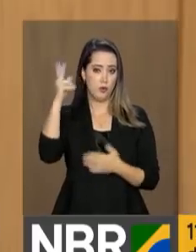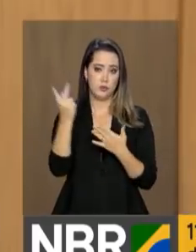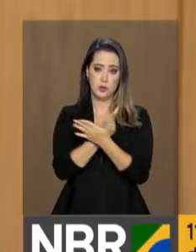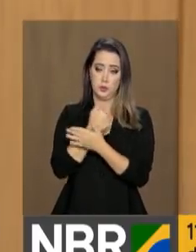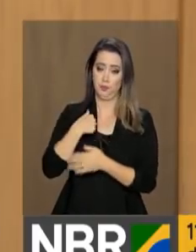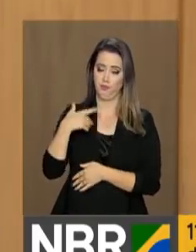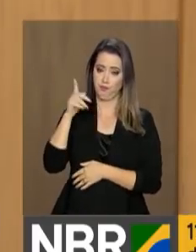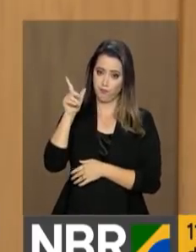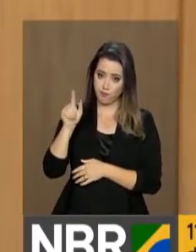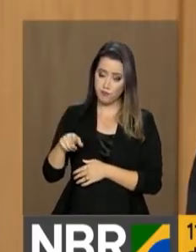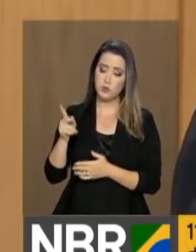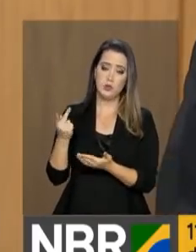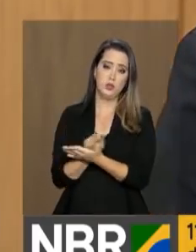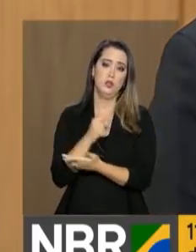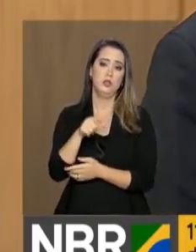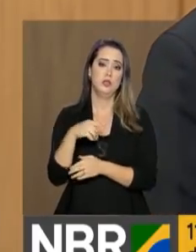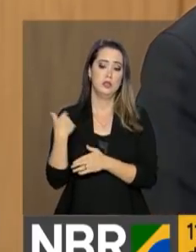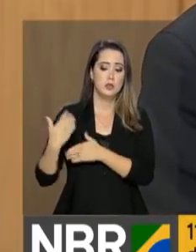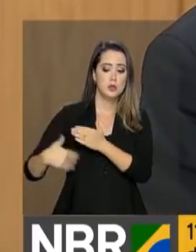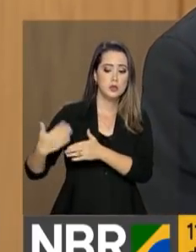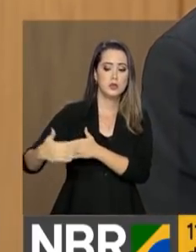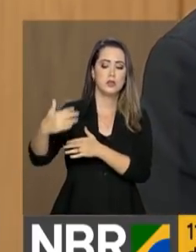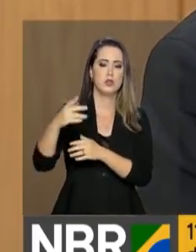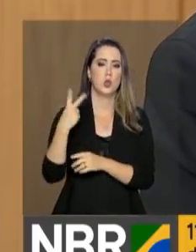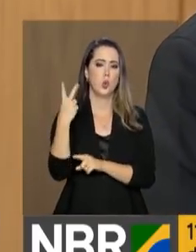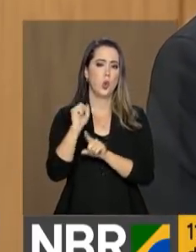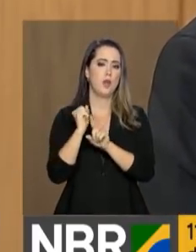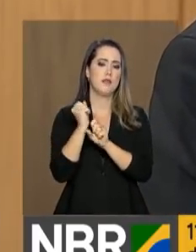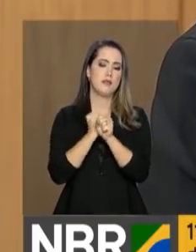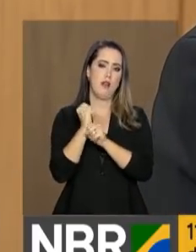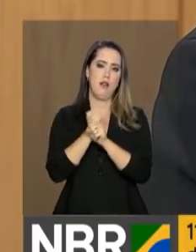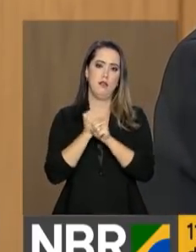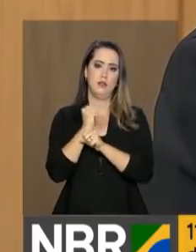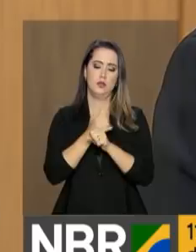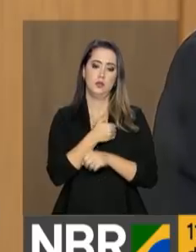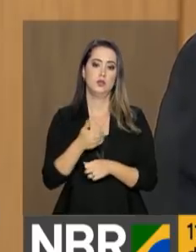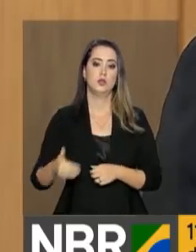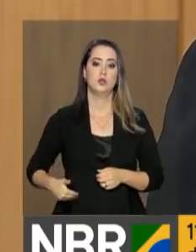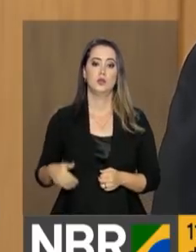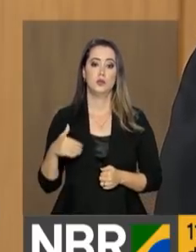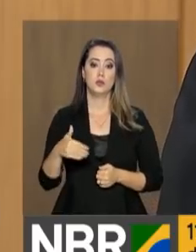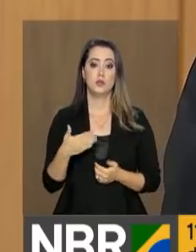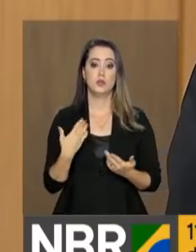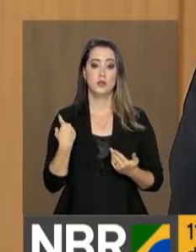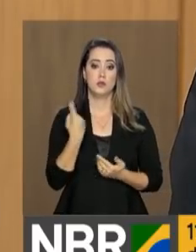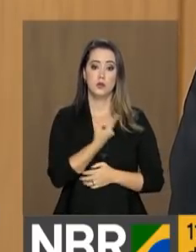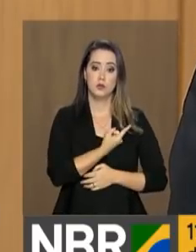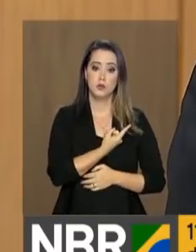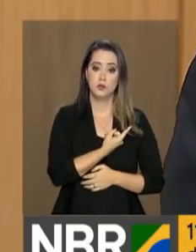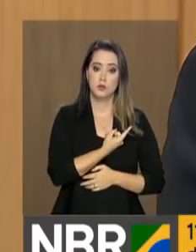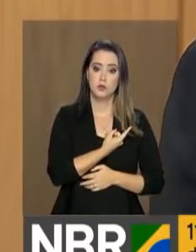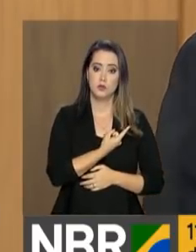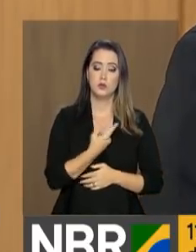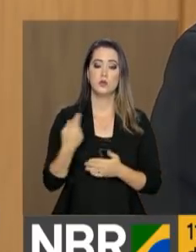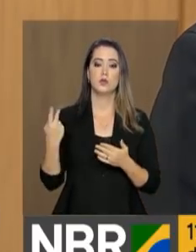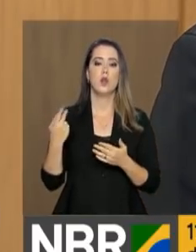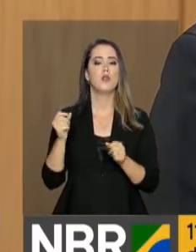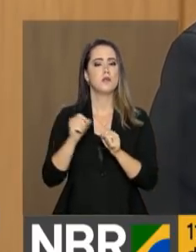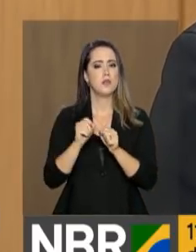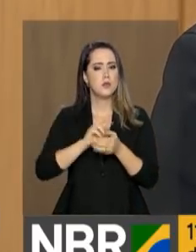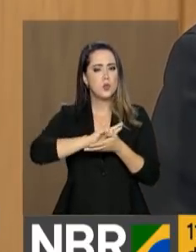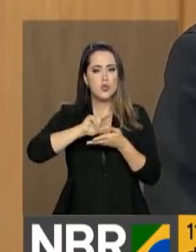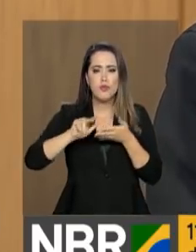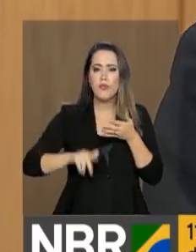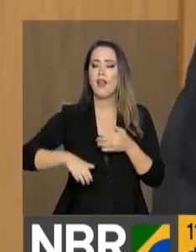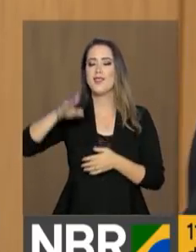ocorreu que neste período todo neste menos de dois anos de governo será agora humano nós realizamos muitos sonhos